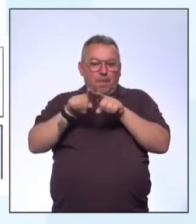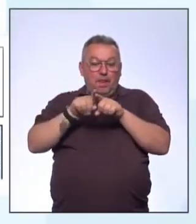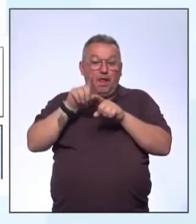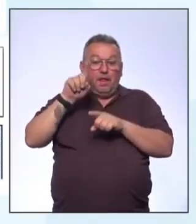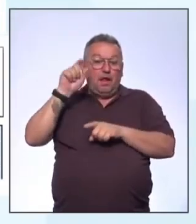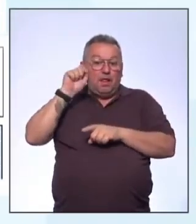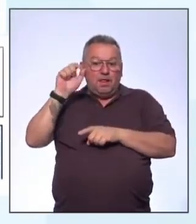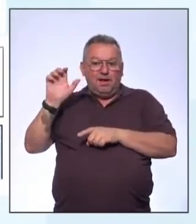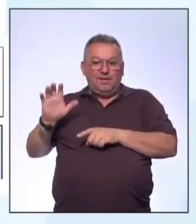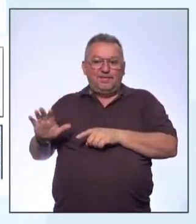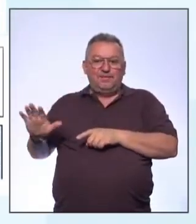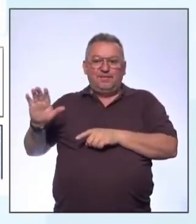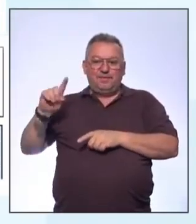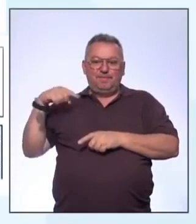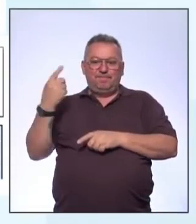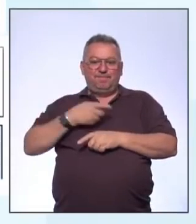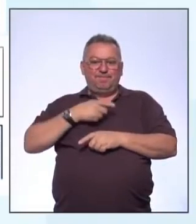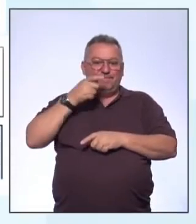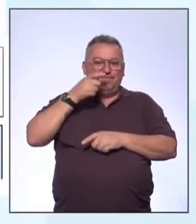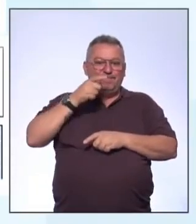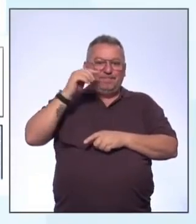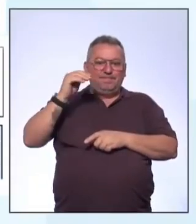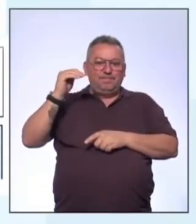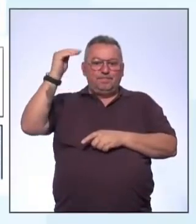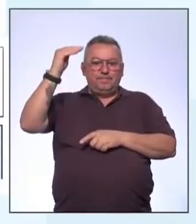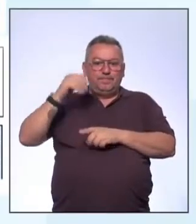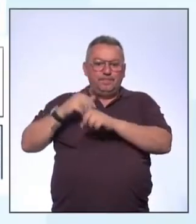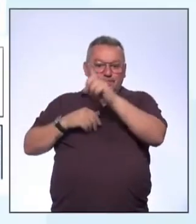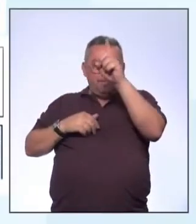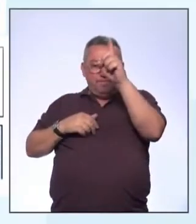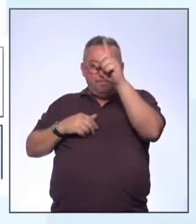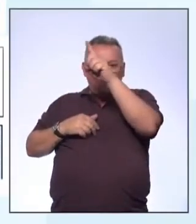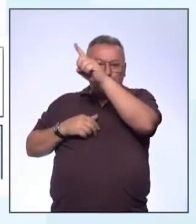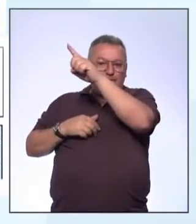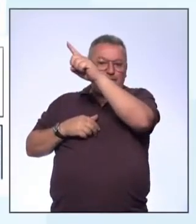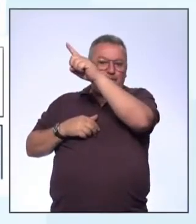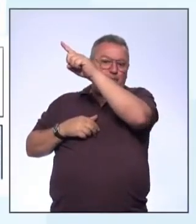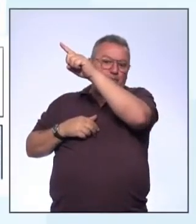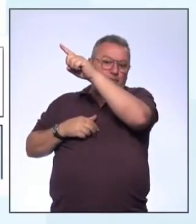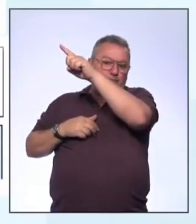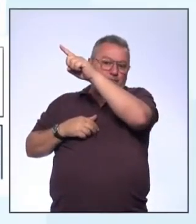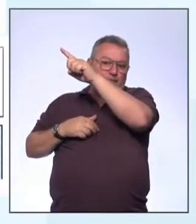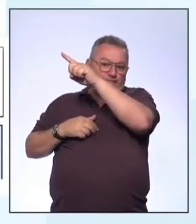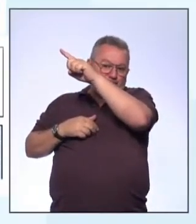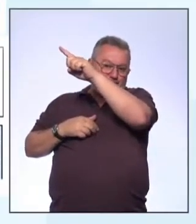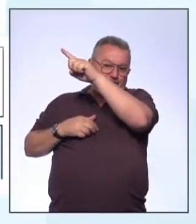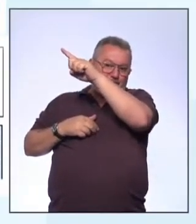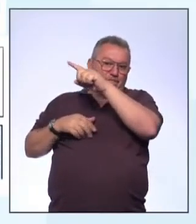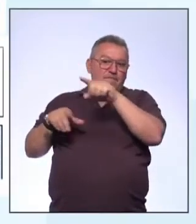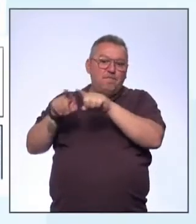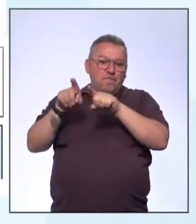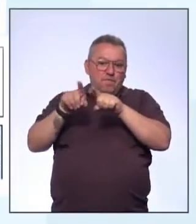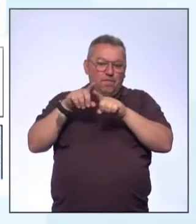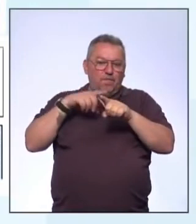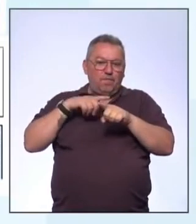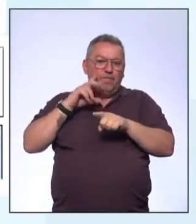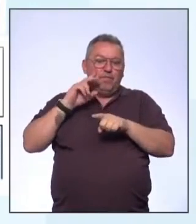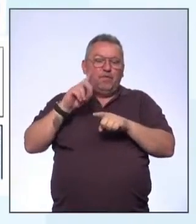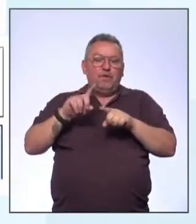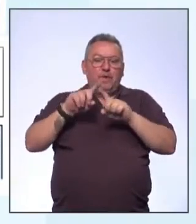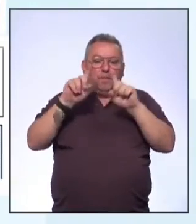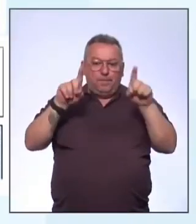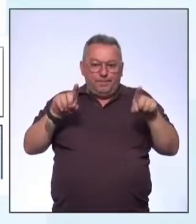na África. Nós vemos aí mais acima aí no seu canto direito aí da sua